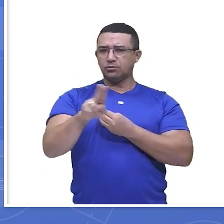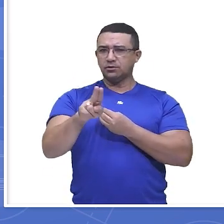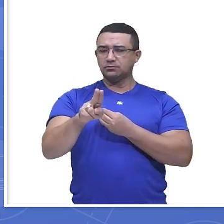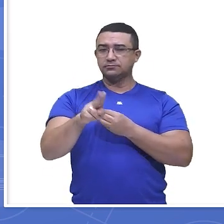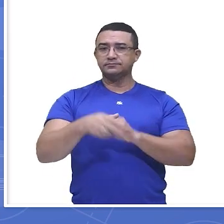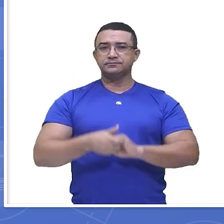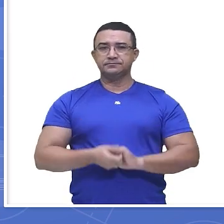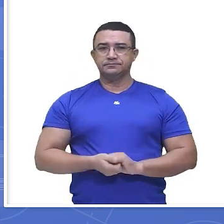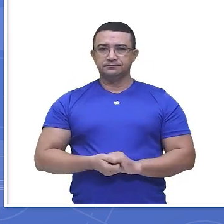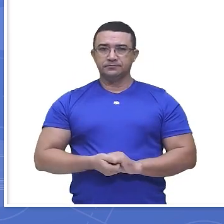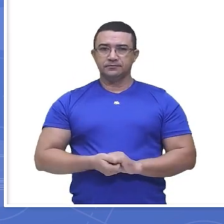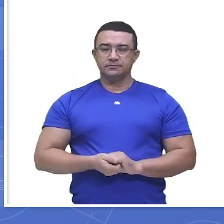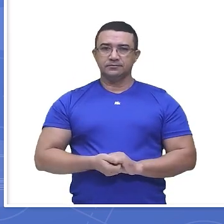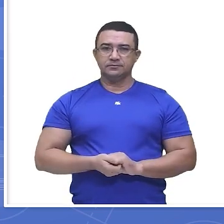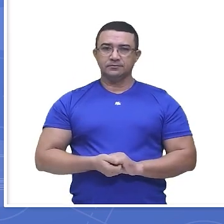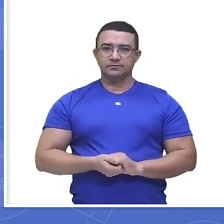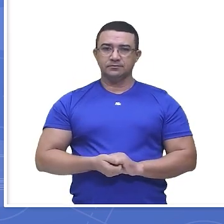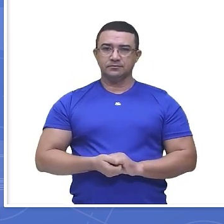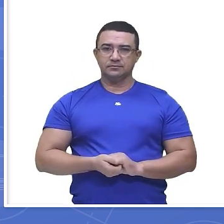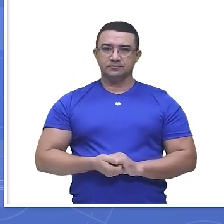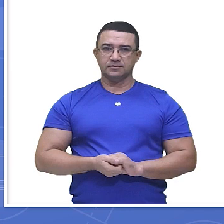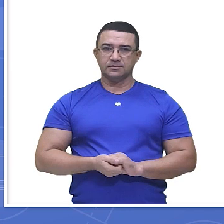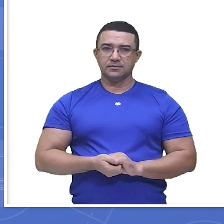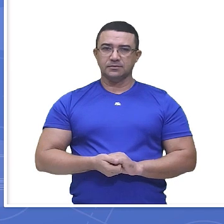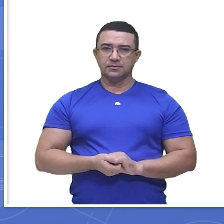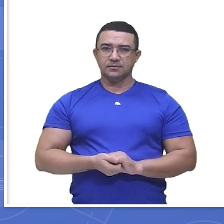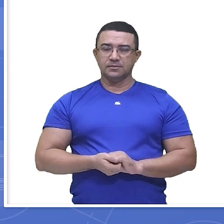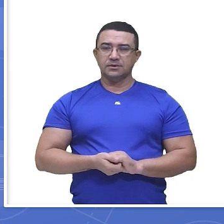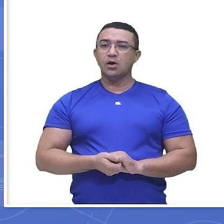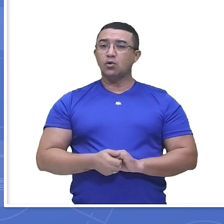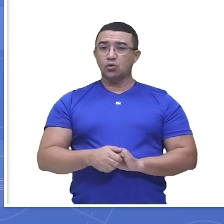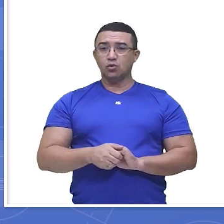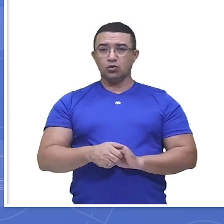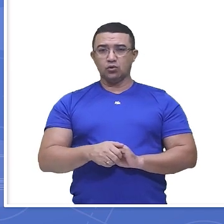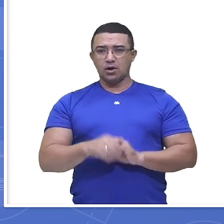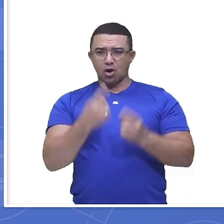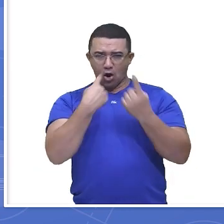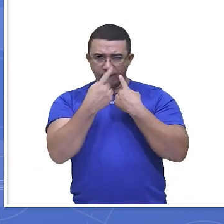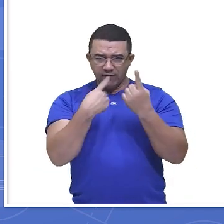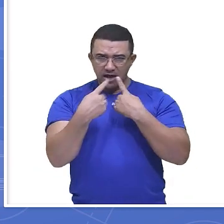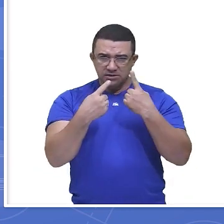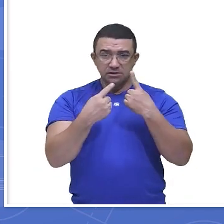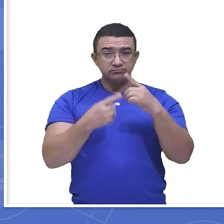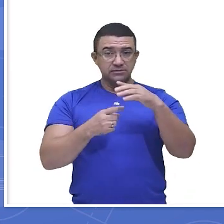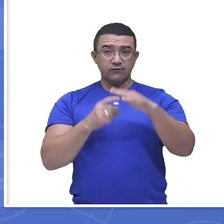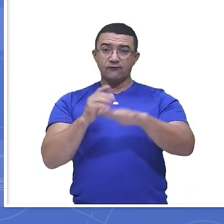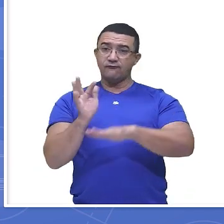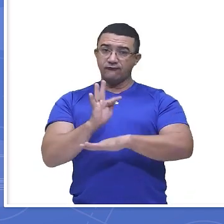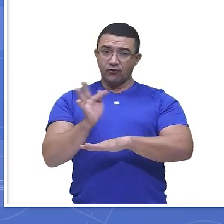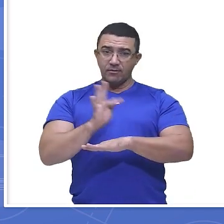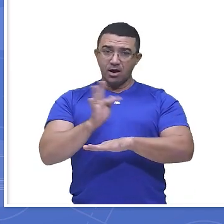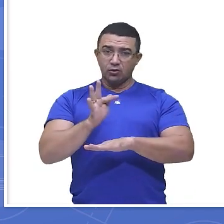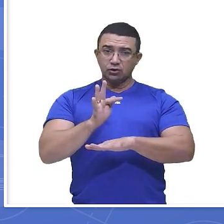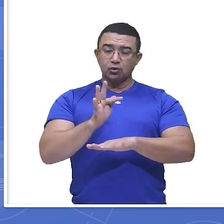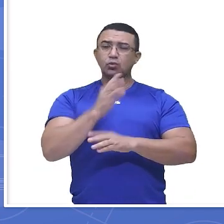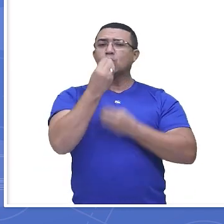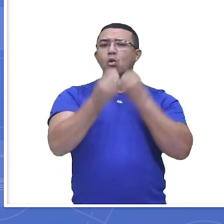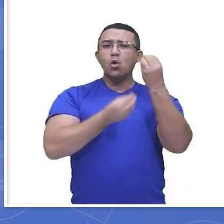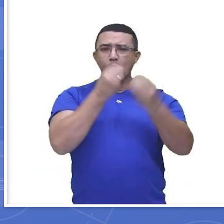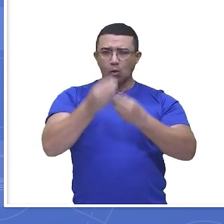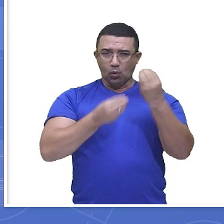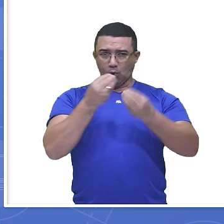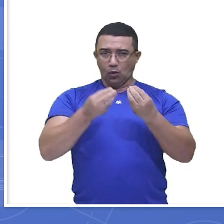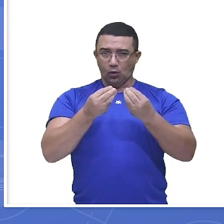No discurso formal, como se llama, ou como se llama usted? Me llamo, e aqui você repete o nome da pessoa.